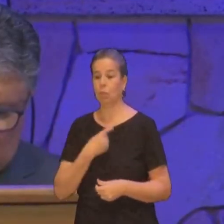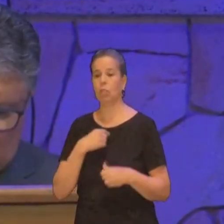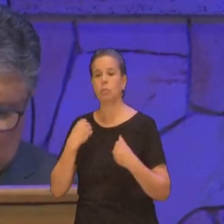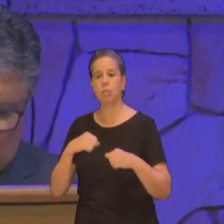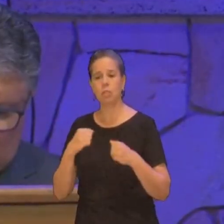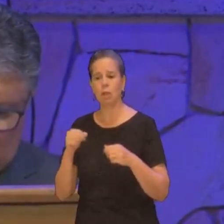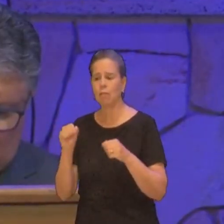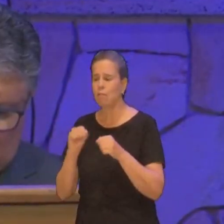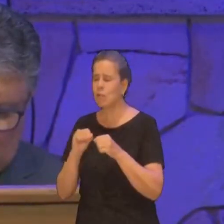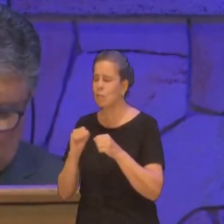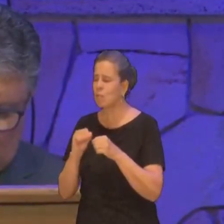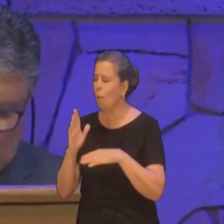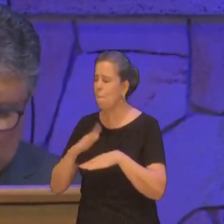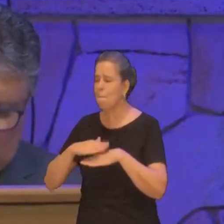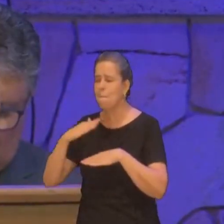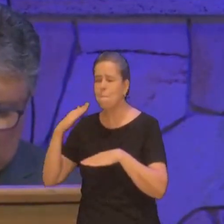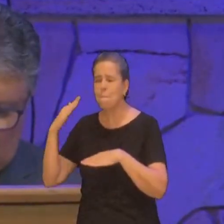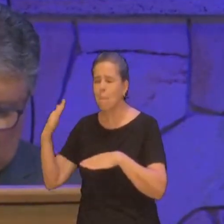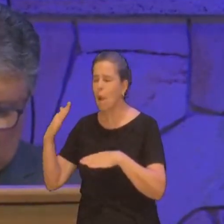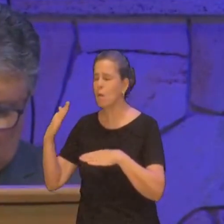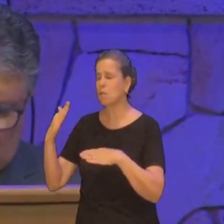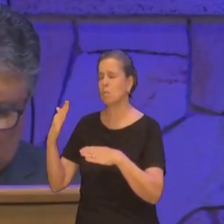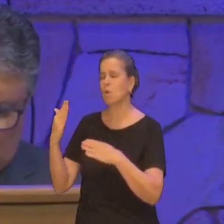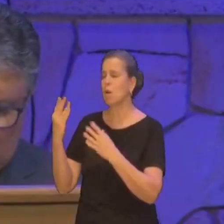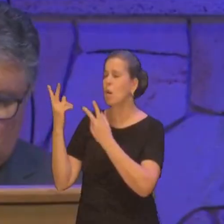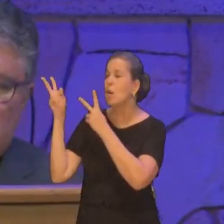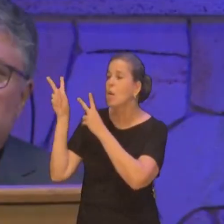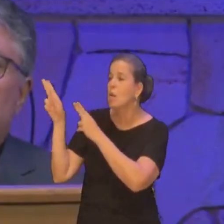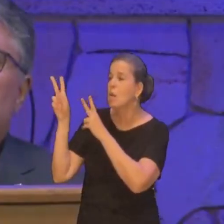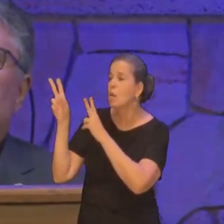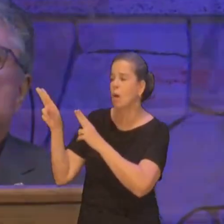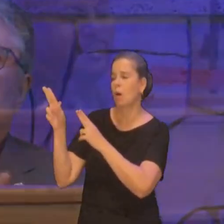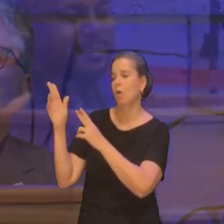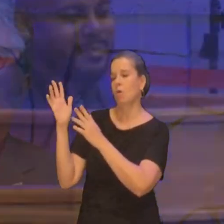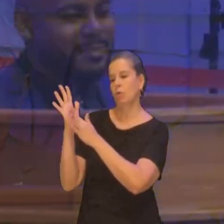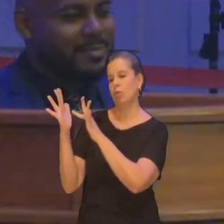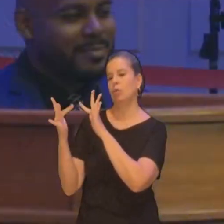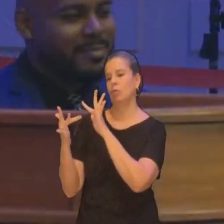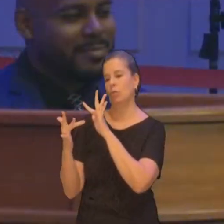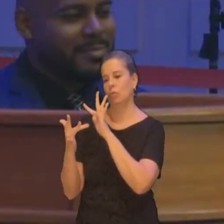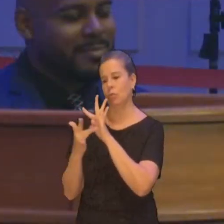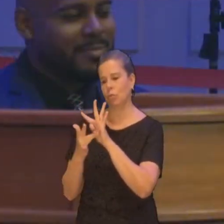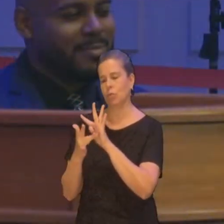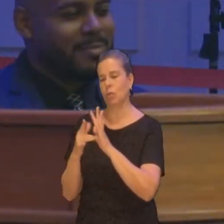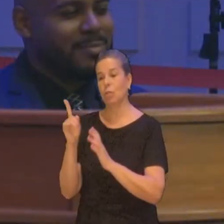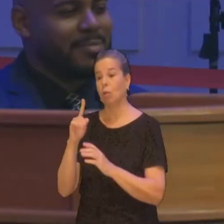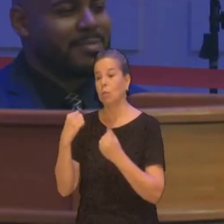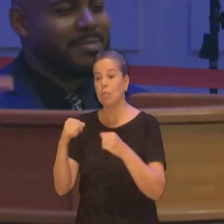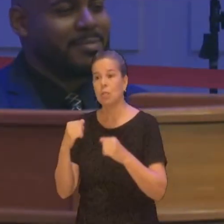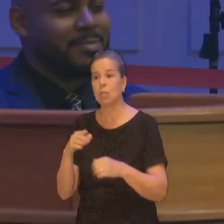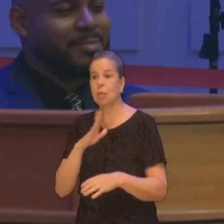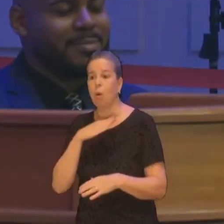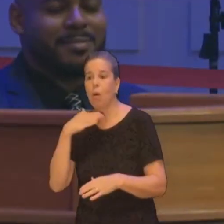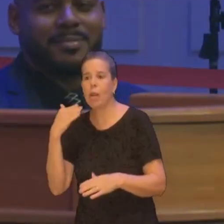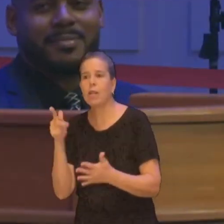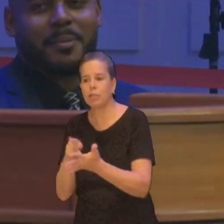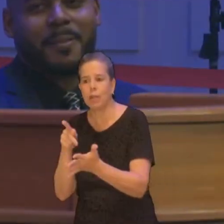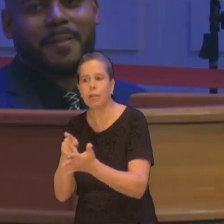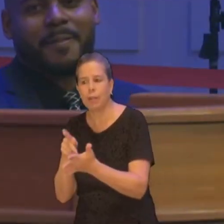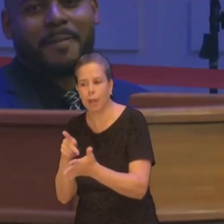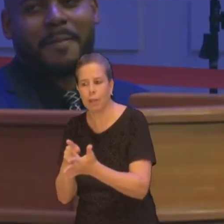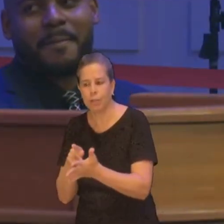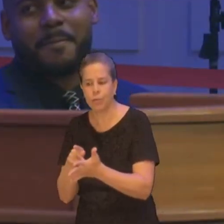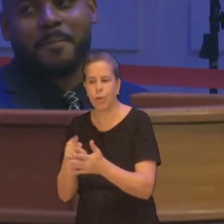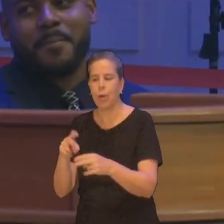nos parecer com Ele. E com isso eu não estou querendo dizer que você precisa dar a vida pelo seu irmão, literalmente. Mas a vida,